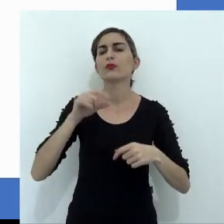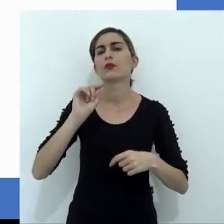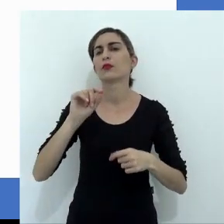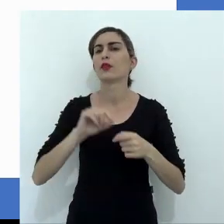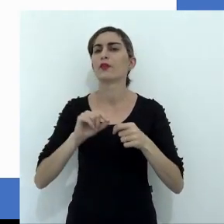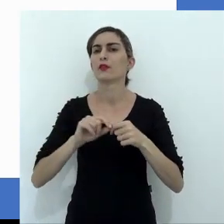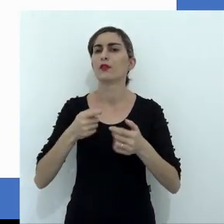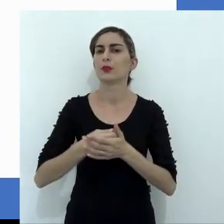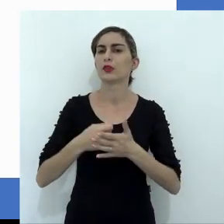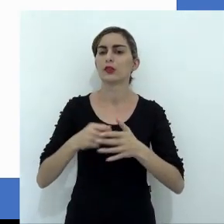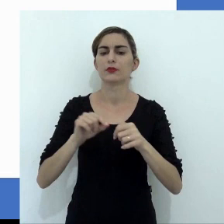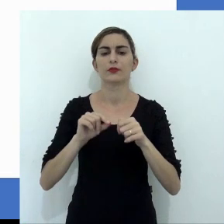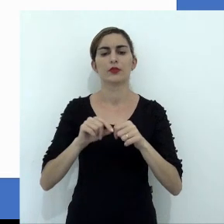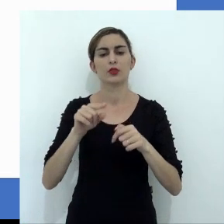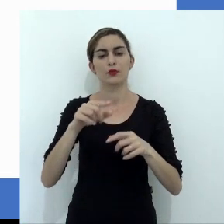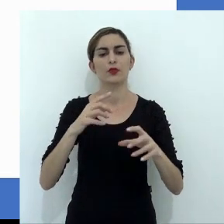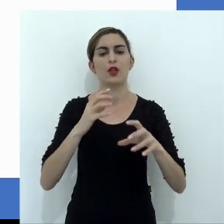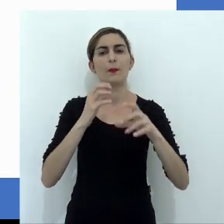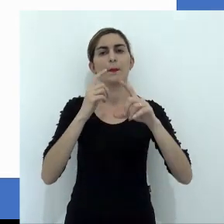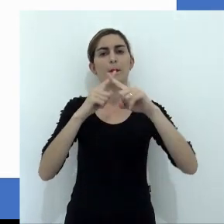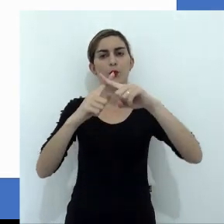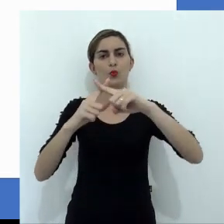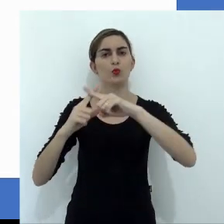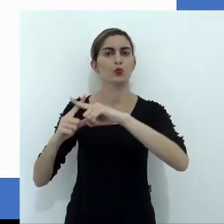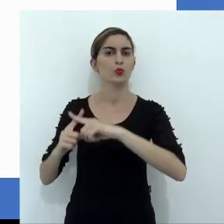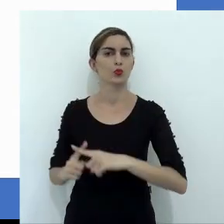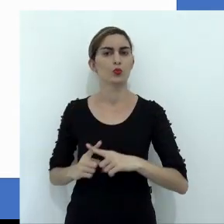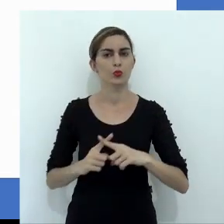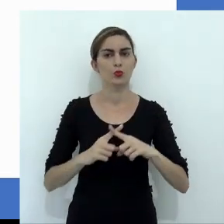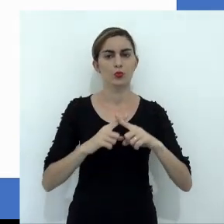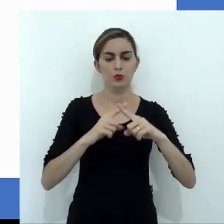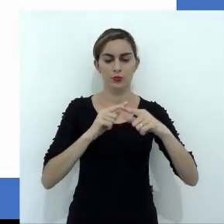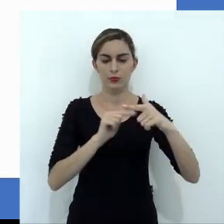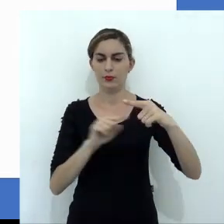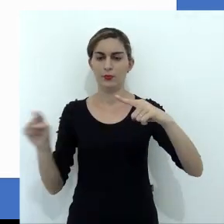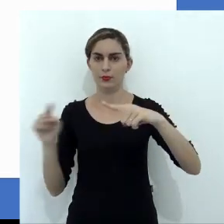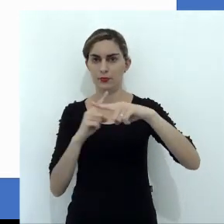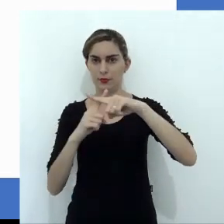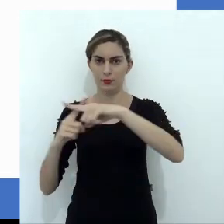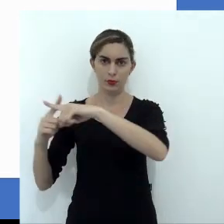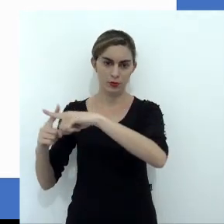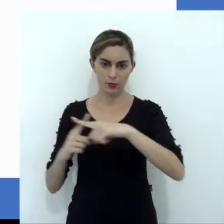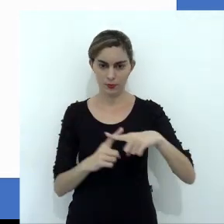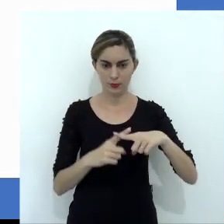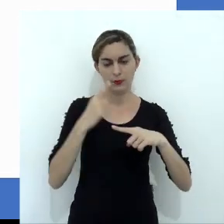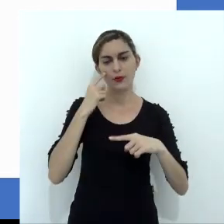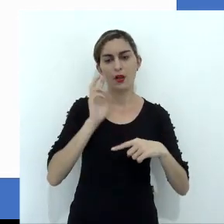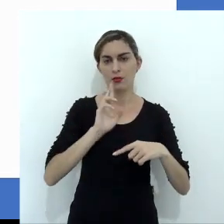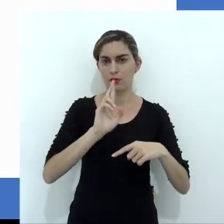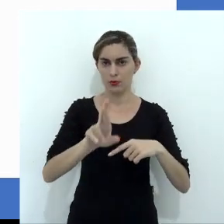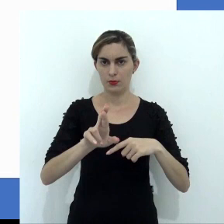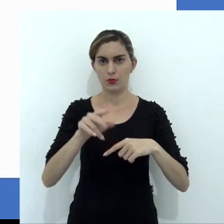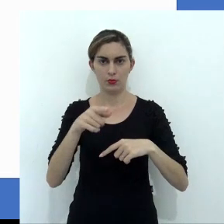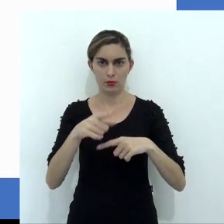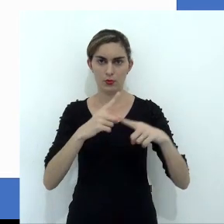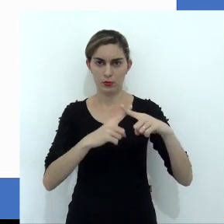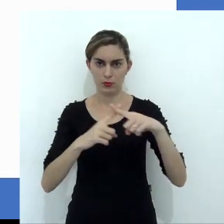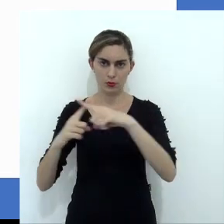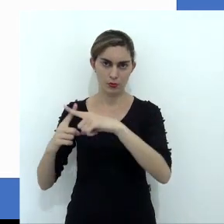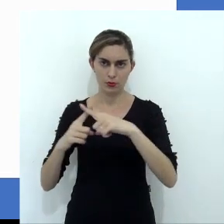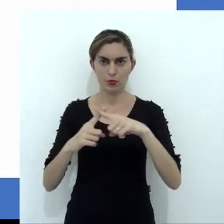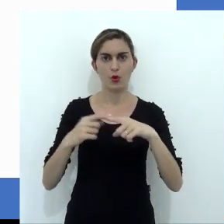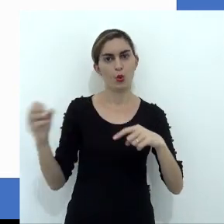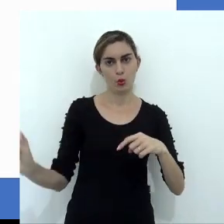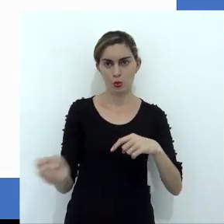você deve fazer? Você vai multiplicar os denominadores entre si, tá certo? E o resultado dessa multiplicação será